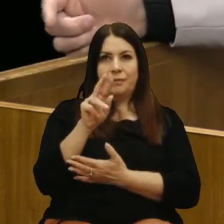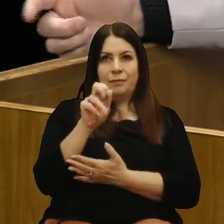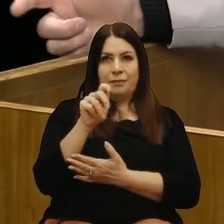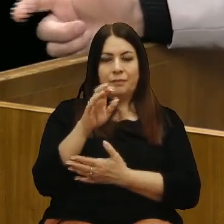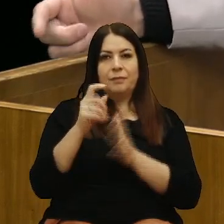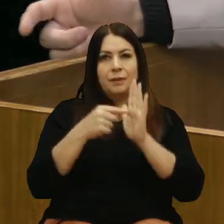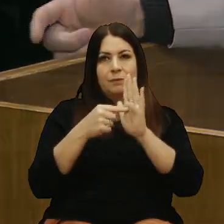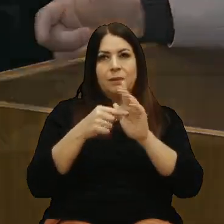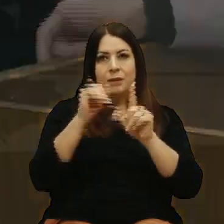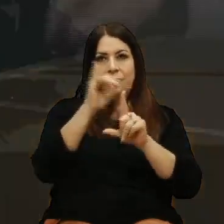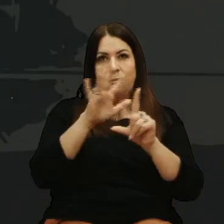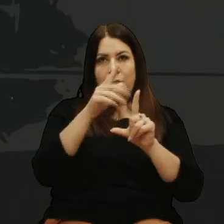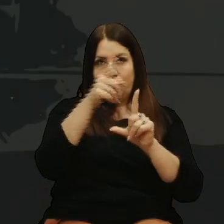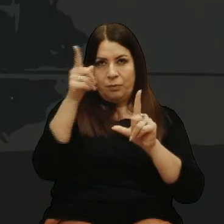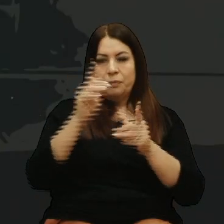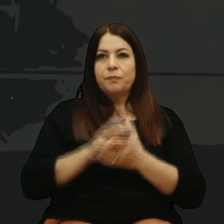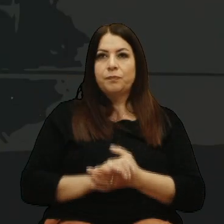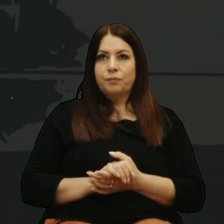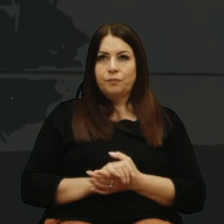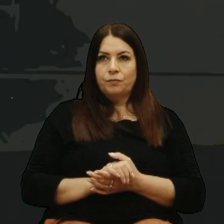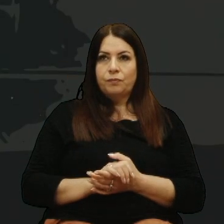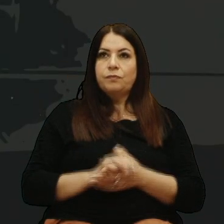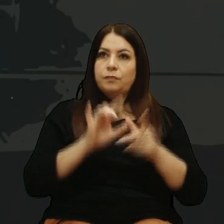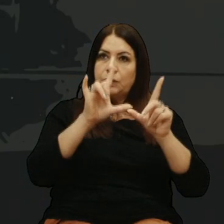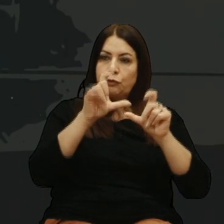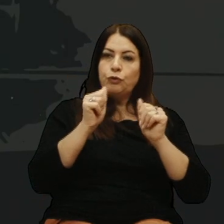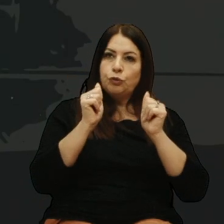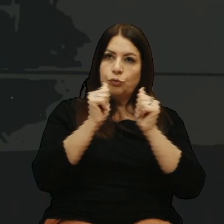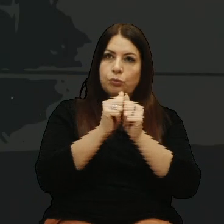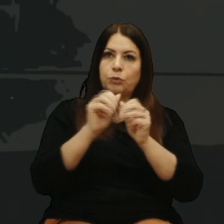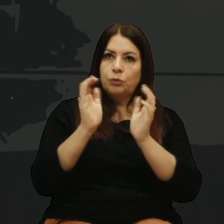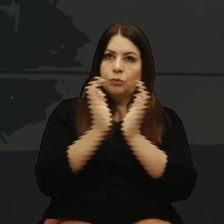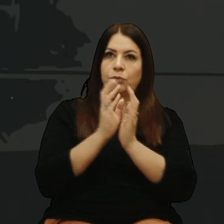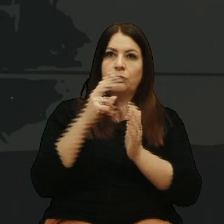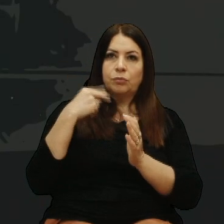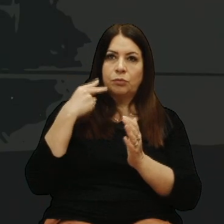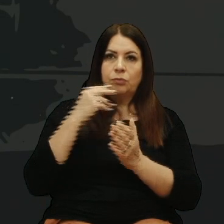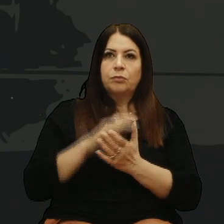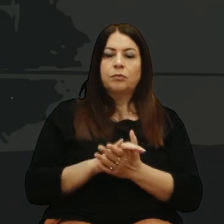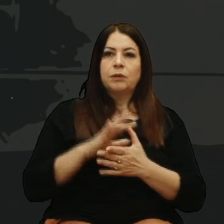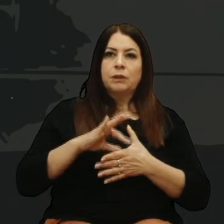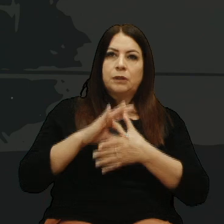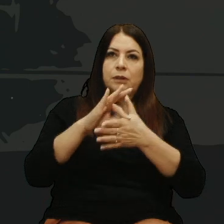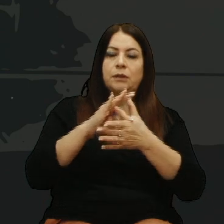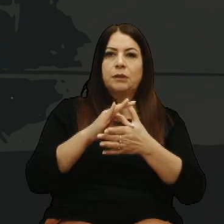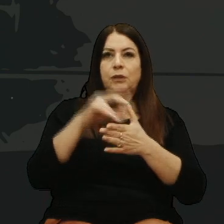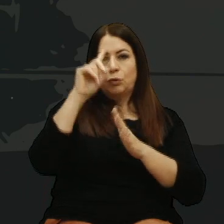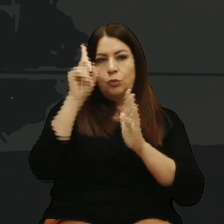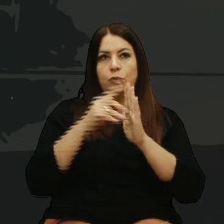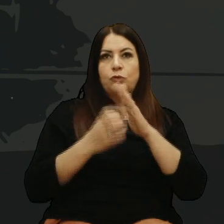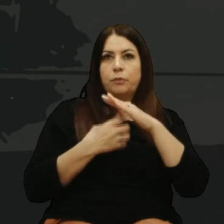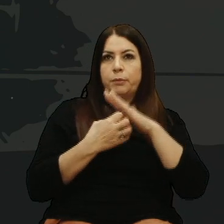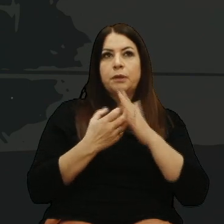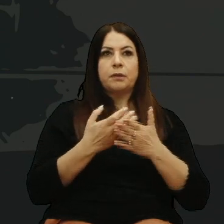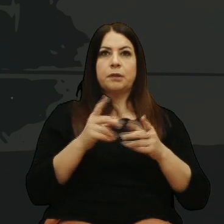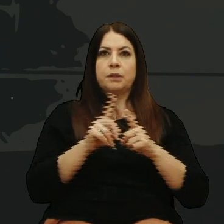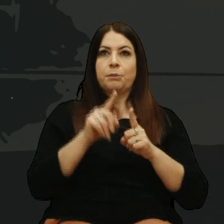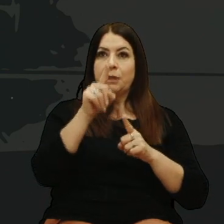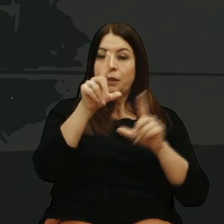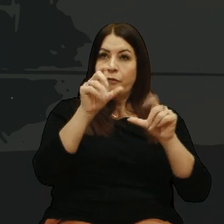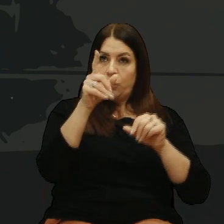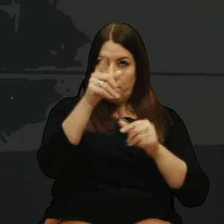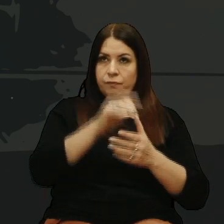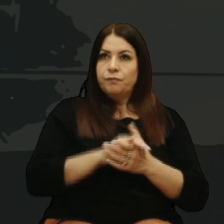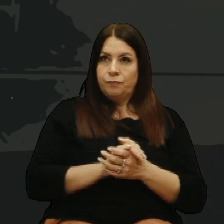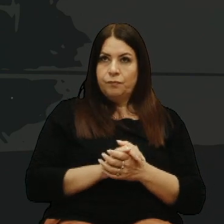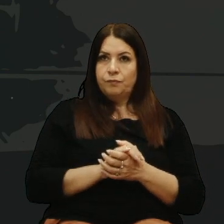passando as imagens, TV Câmara possa exibir. Vocês são fotos lá junto com meus colegas vereadores, lideranças, empresários. Ali, essa foto, por